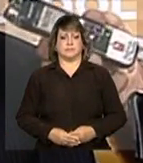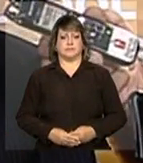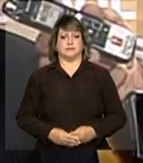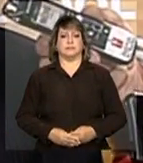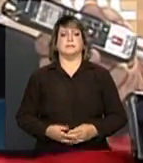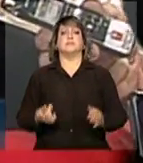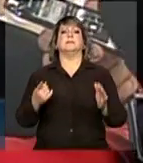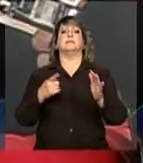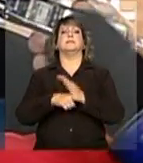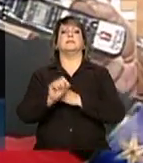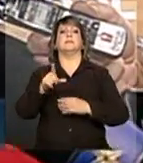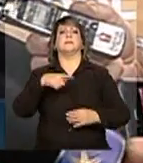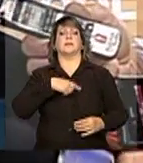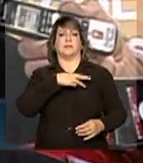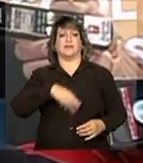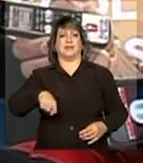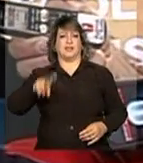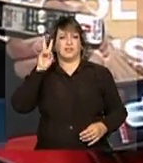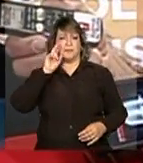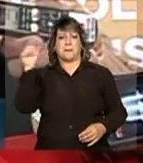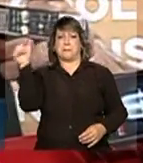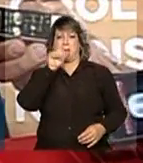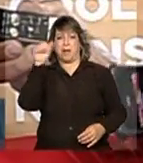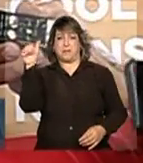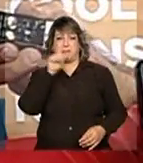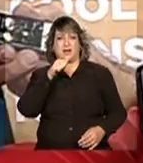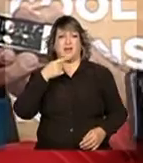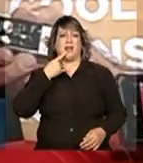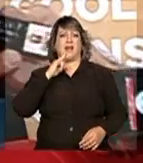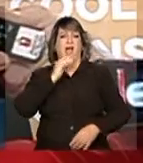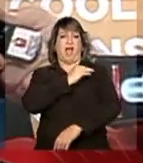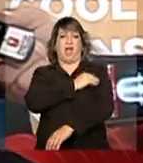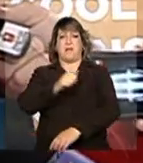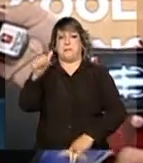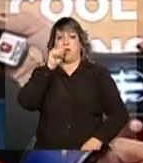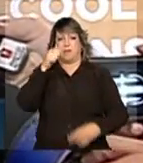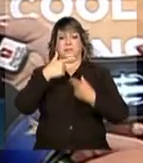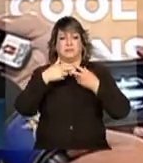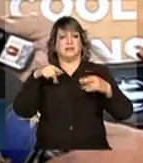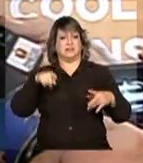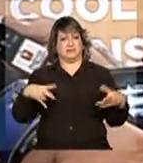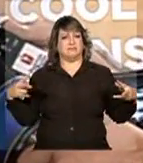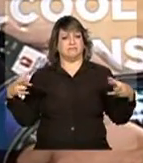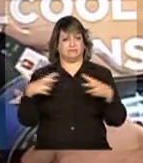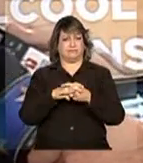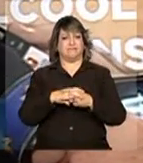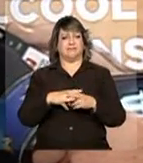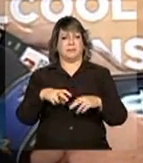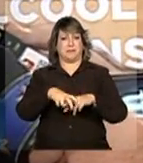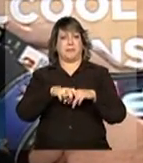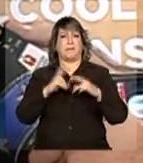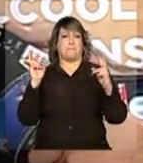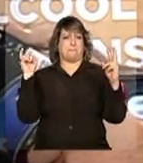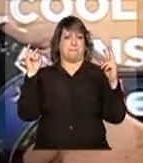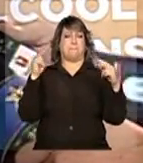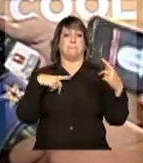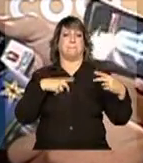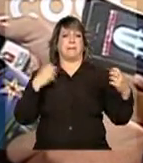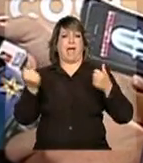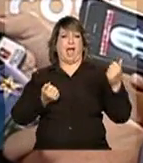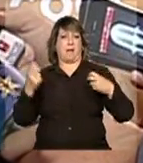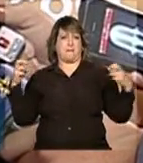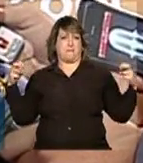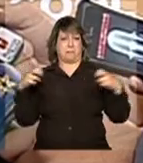Ministro, a questão do álcool é realmente um dos maiores problemas e que causa mais acidentes no trânsito? Sim, por favor. Sem dúvida nenhuma que o álcool e